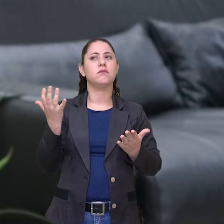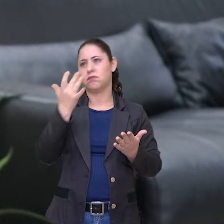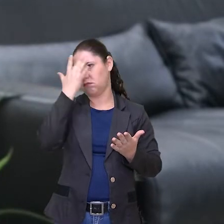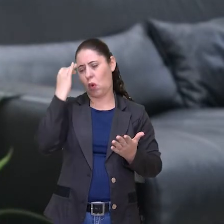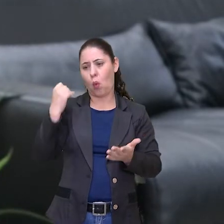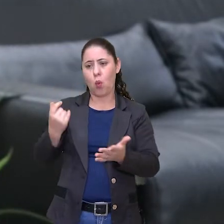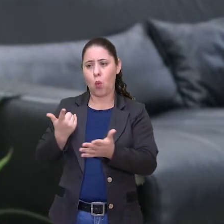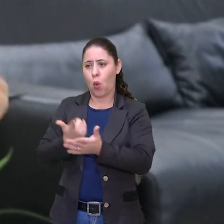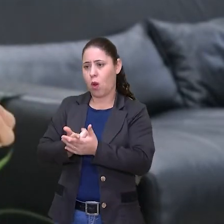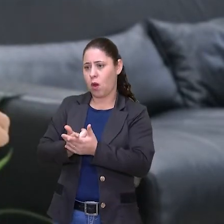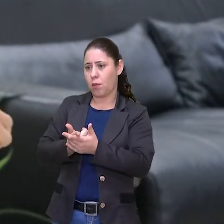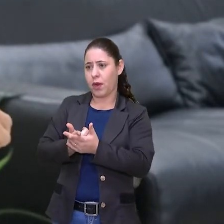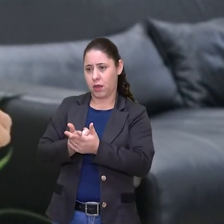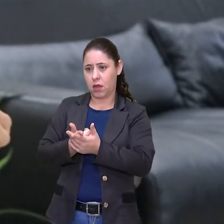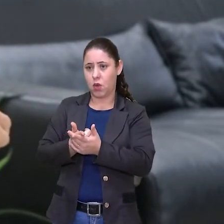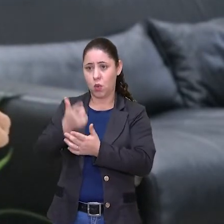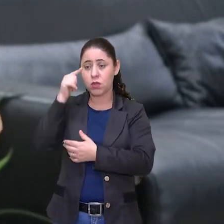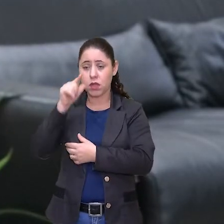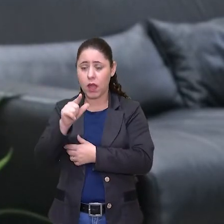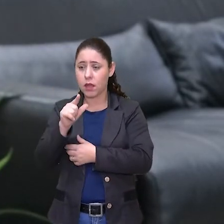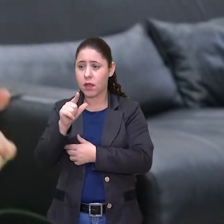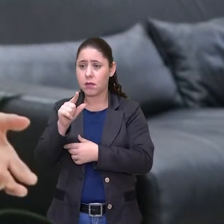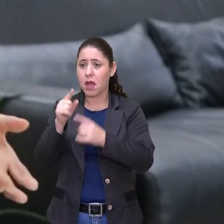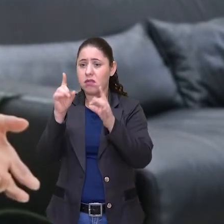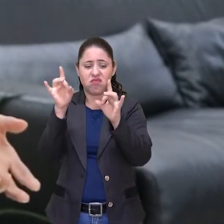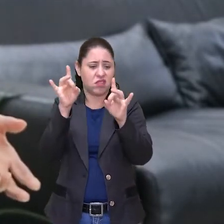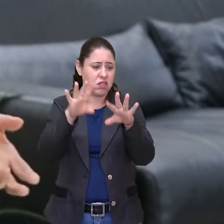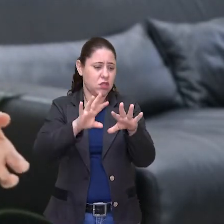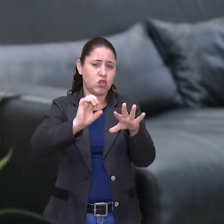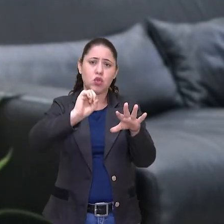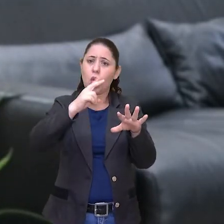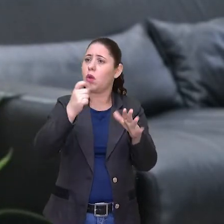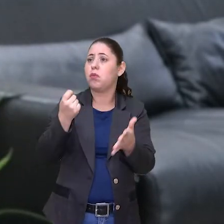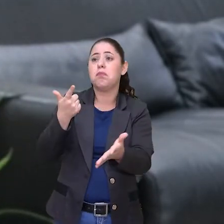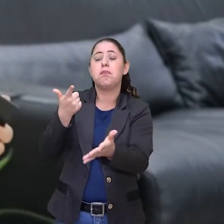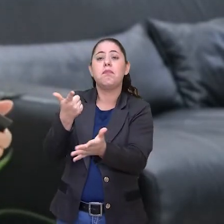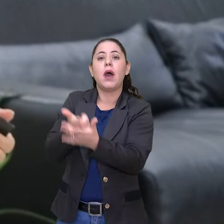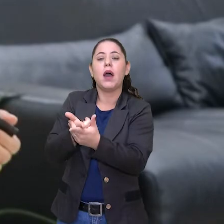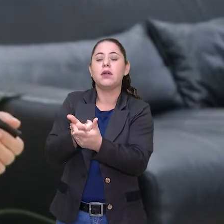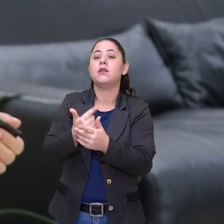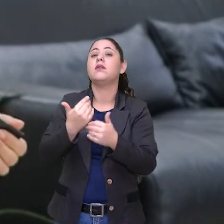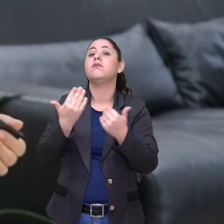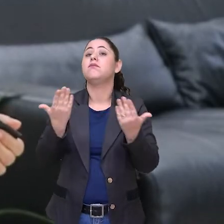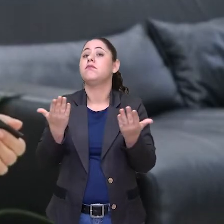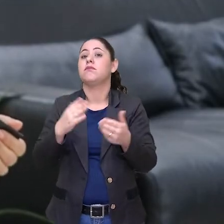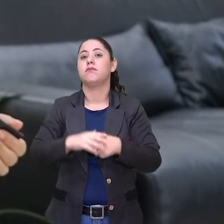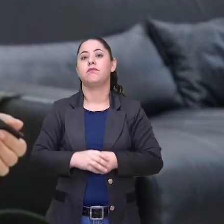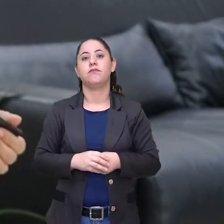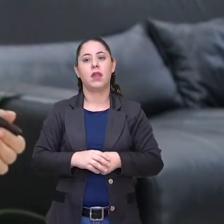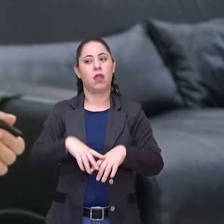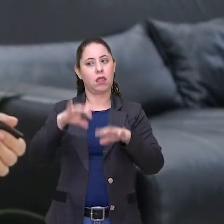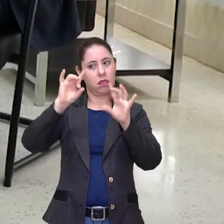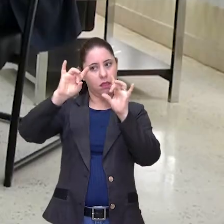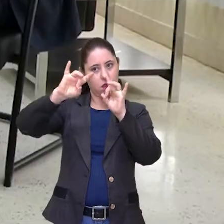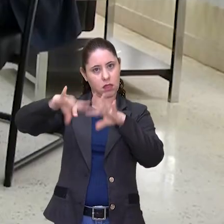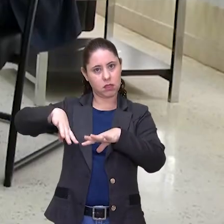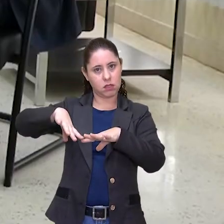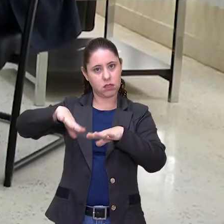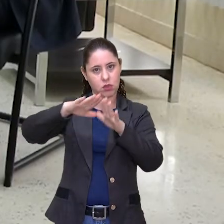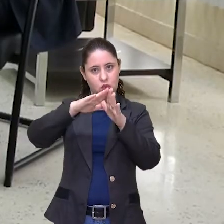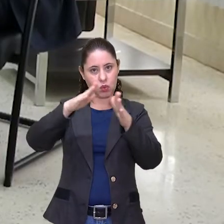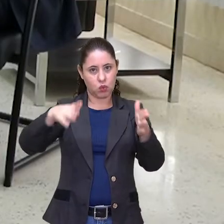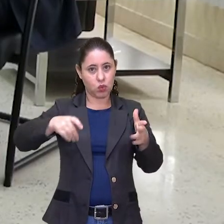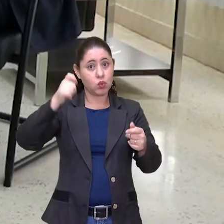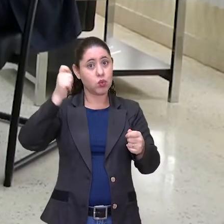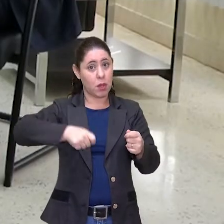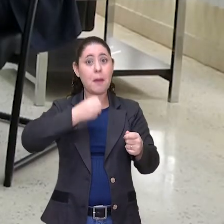quem desistir da arrematação ou não efetuar o depósito do saldo do valor ofertado? A desistência